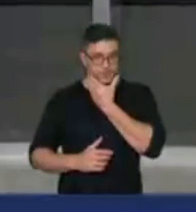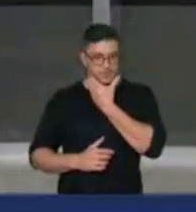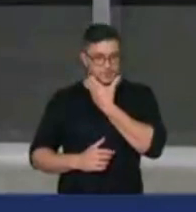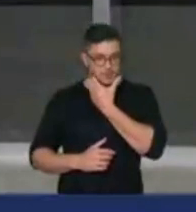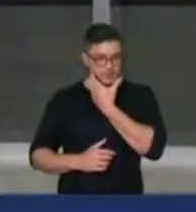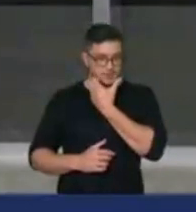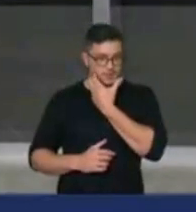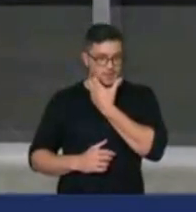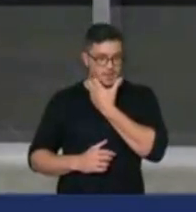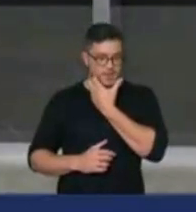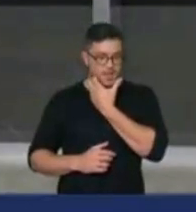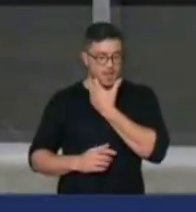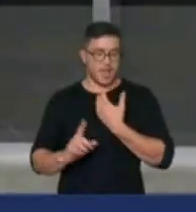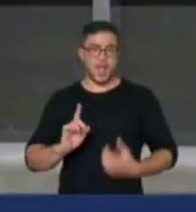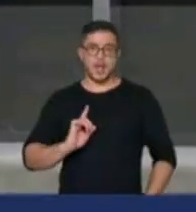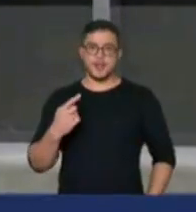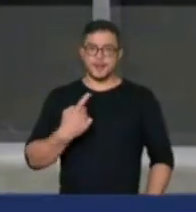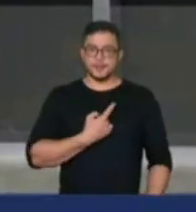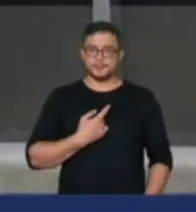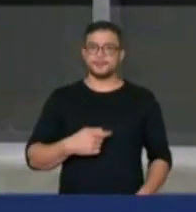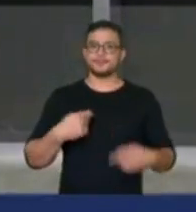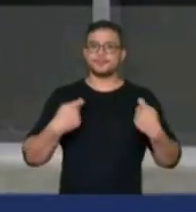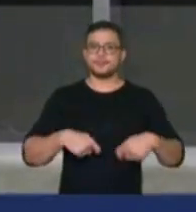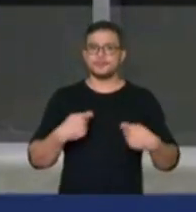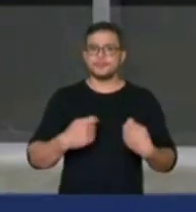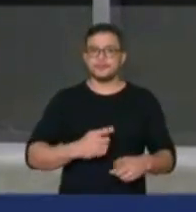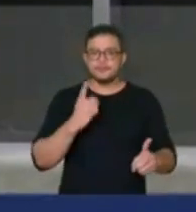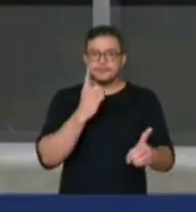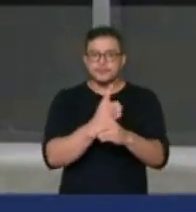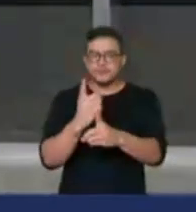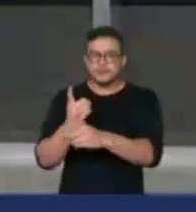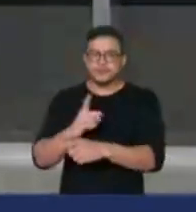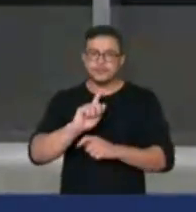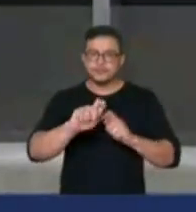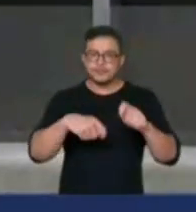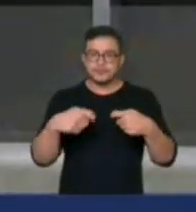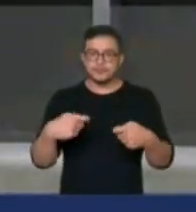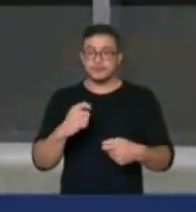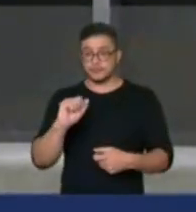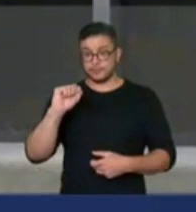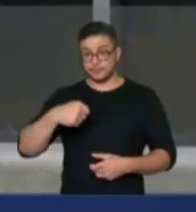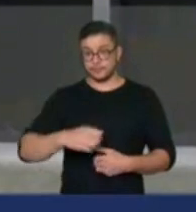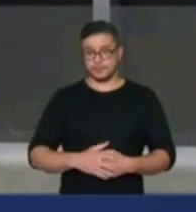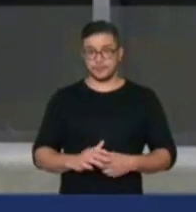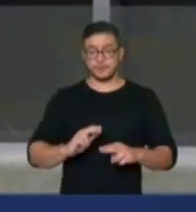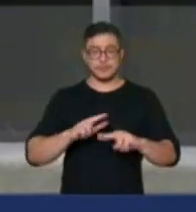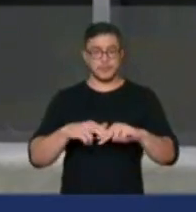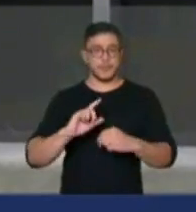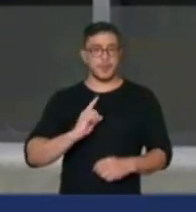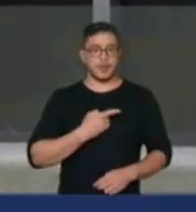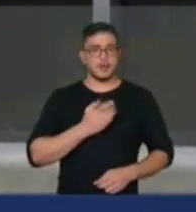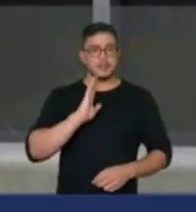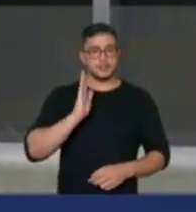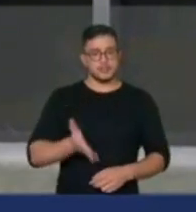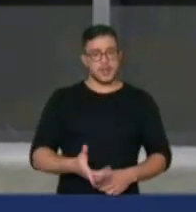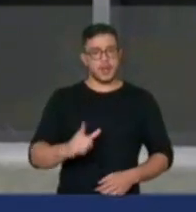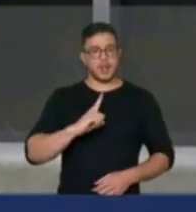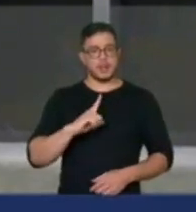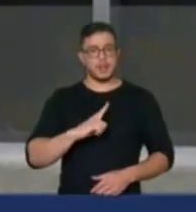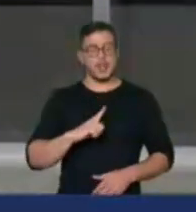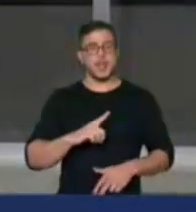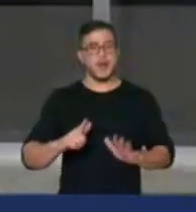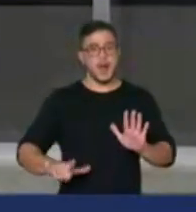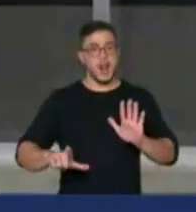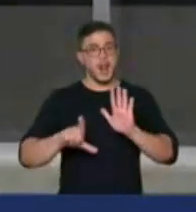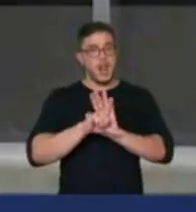a identificação dessas pessoas, porque nós temos uma lei antiterrorista e ela tem que ser